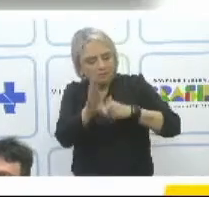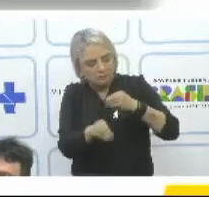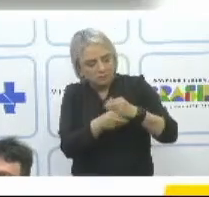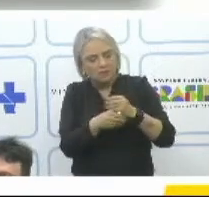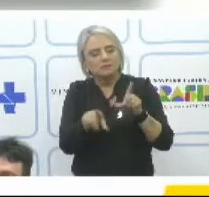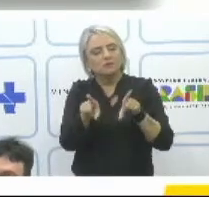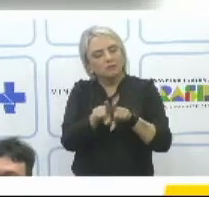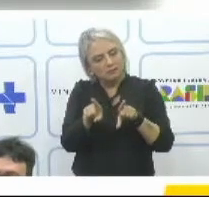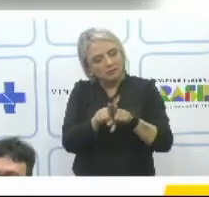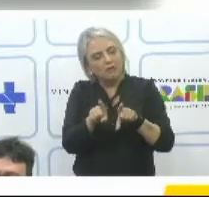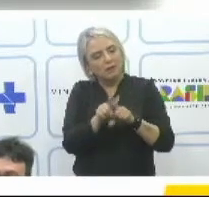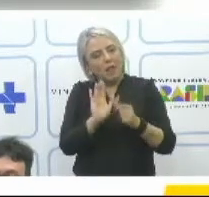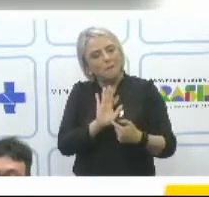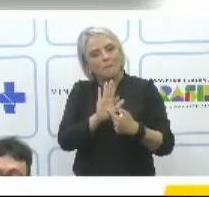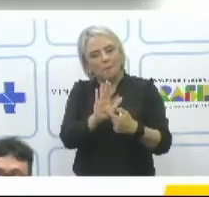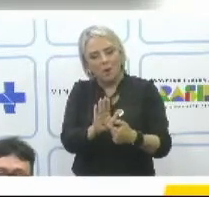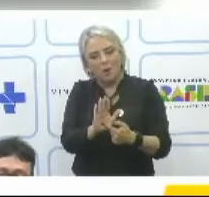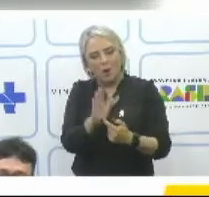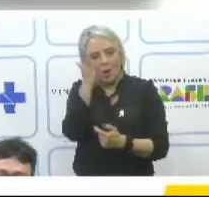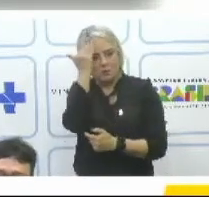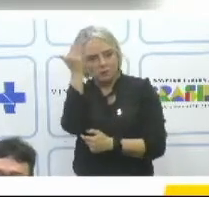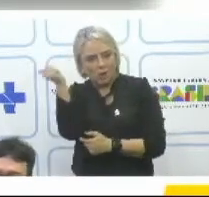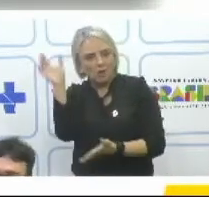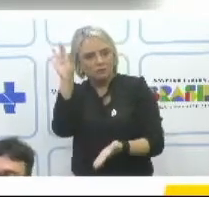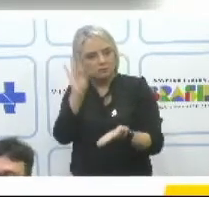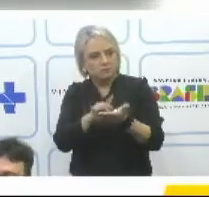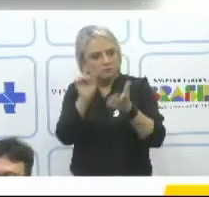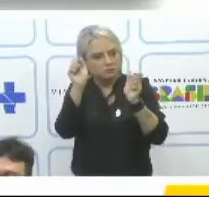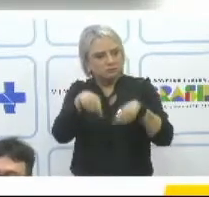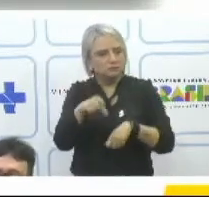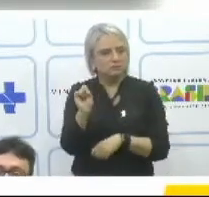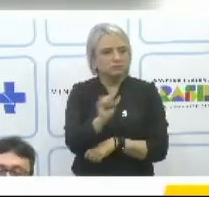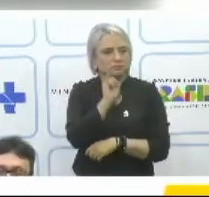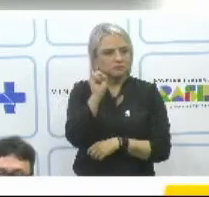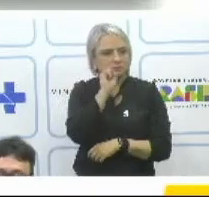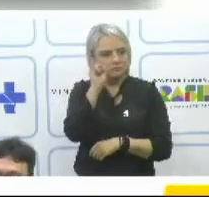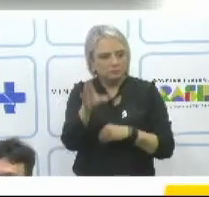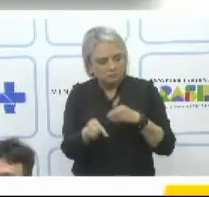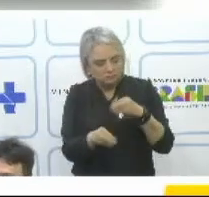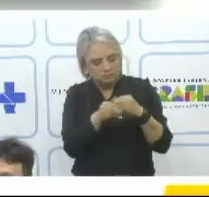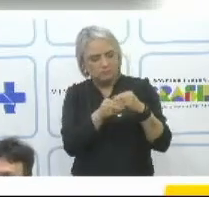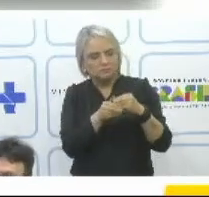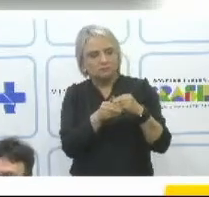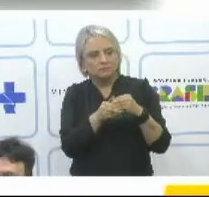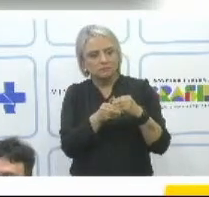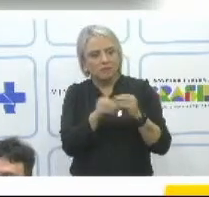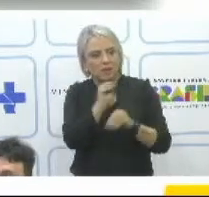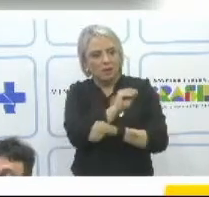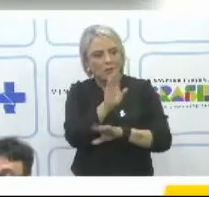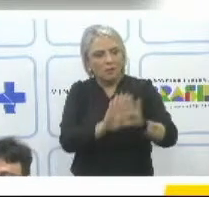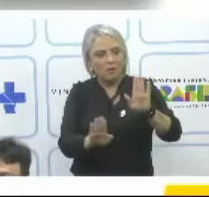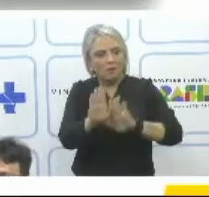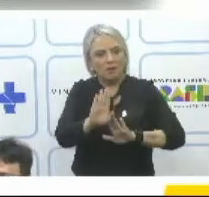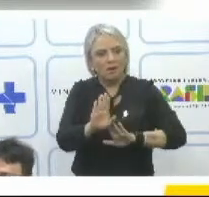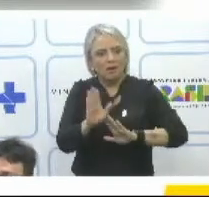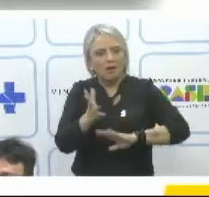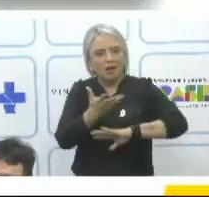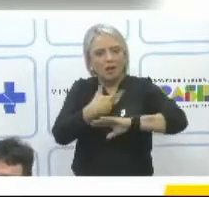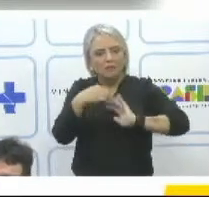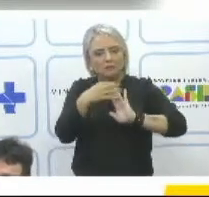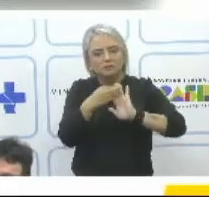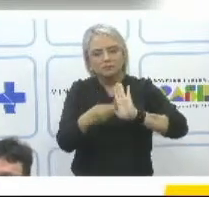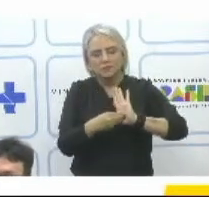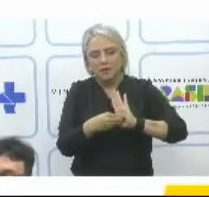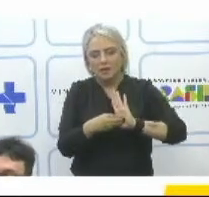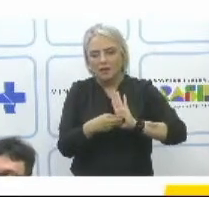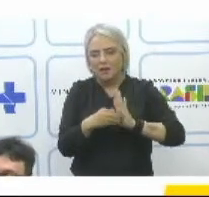integrativas também têm se demonstrado eficientes e importantes para compor esse cuidado multimodal,